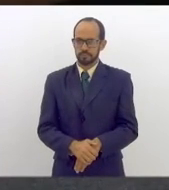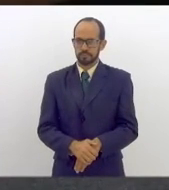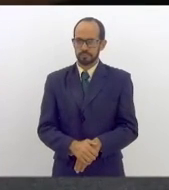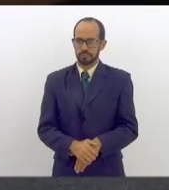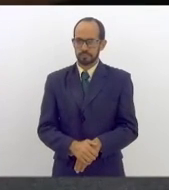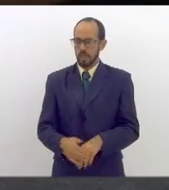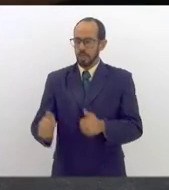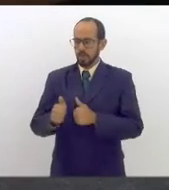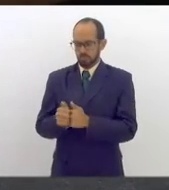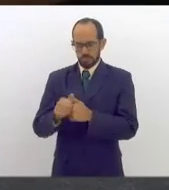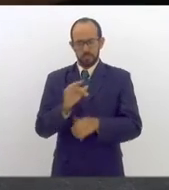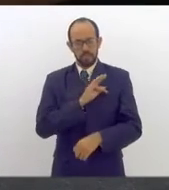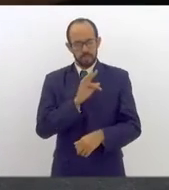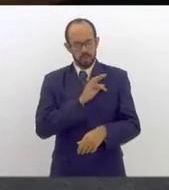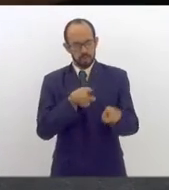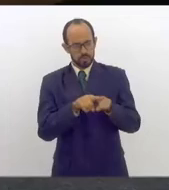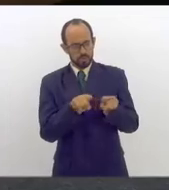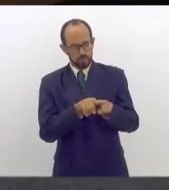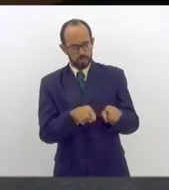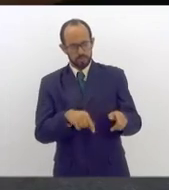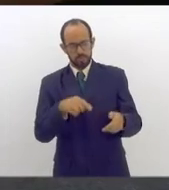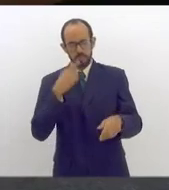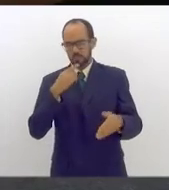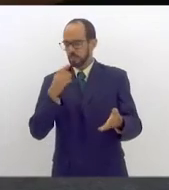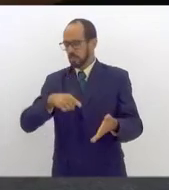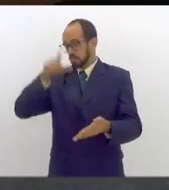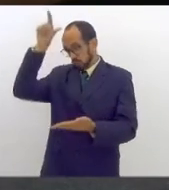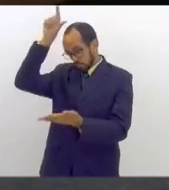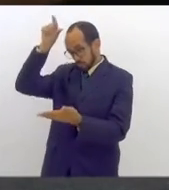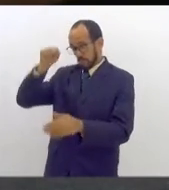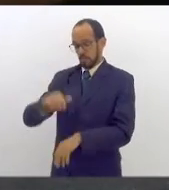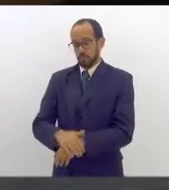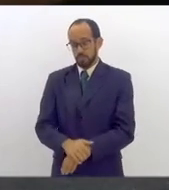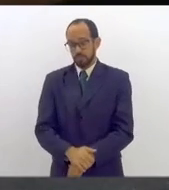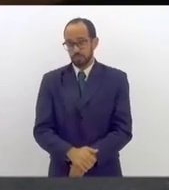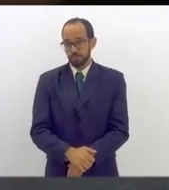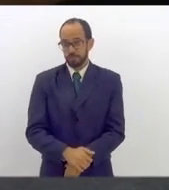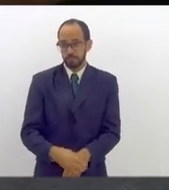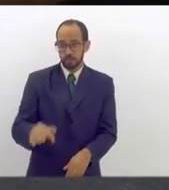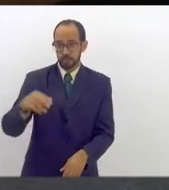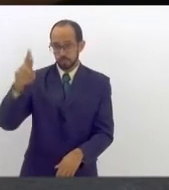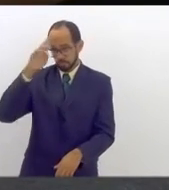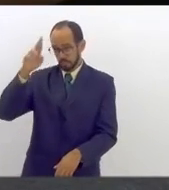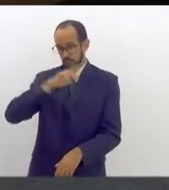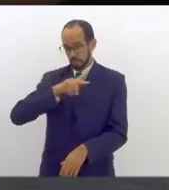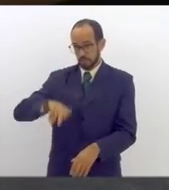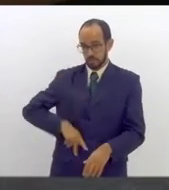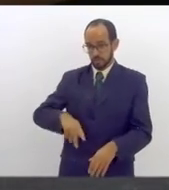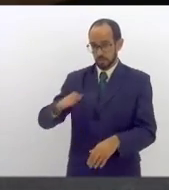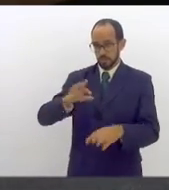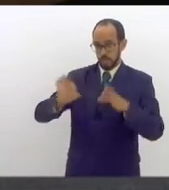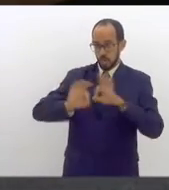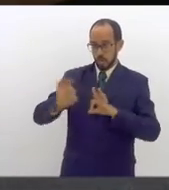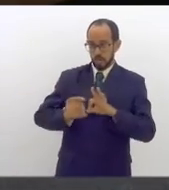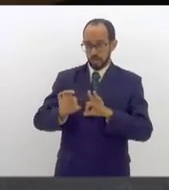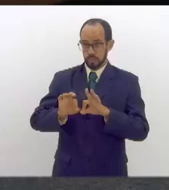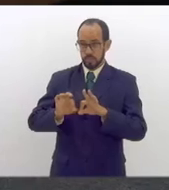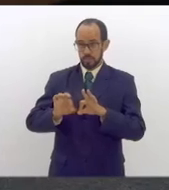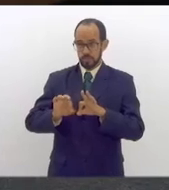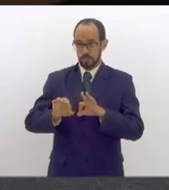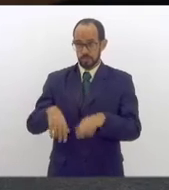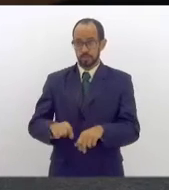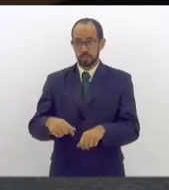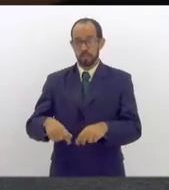Marta Rocha também. Deputado Luiz Paulo. Senhora presidente, minha questão de ordem tem